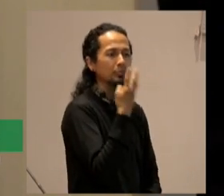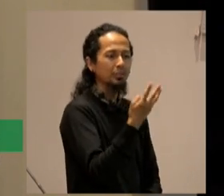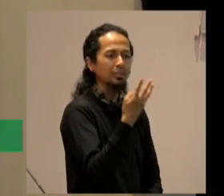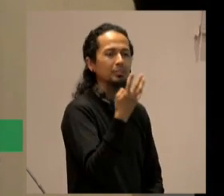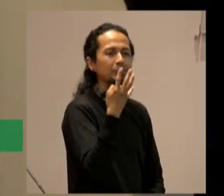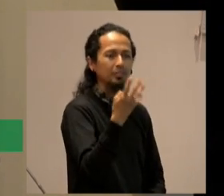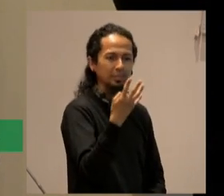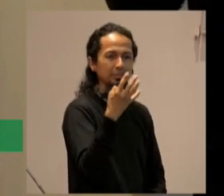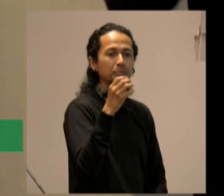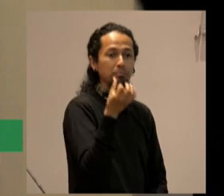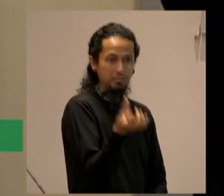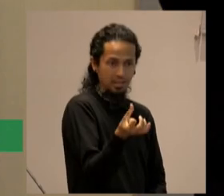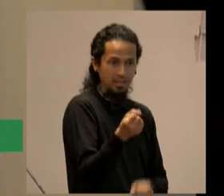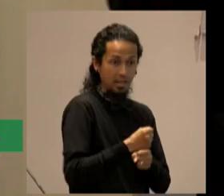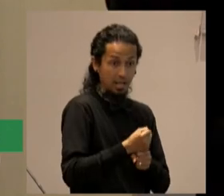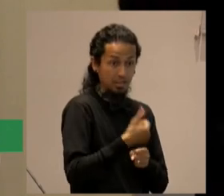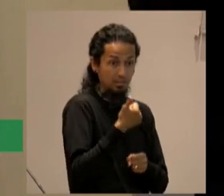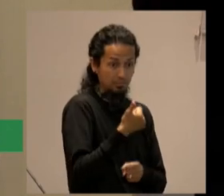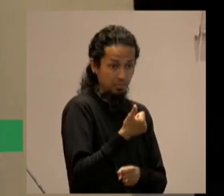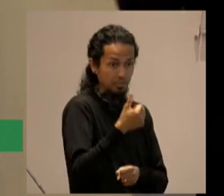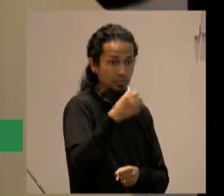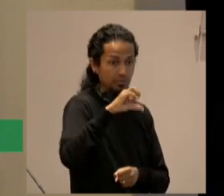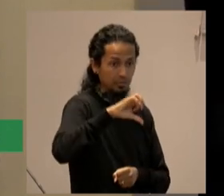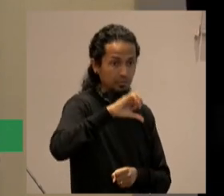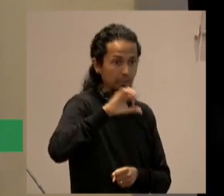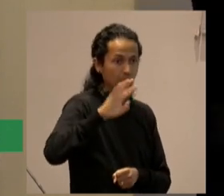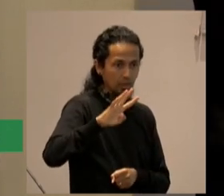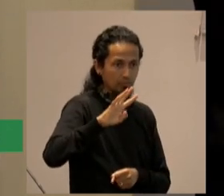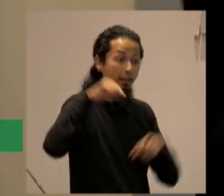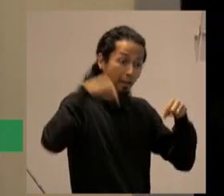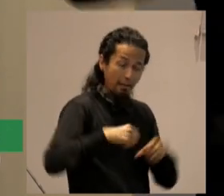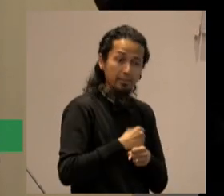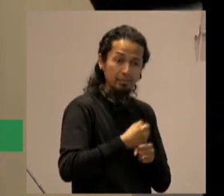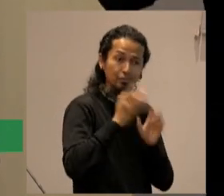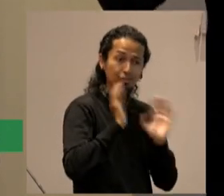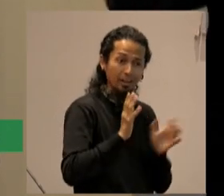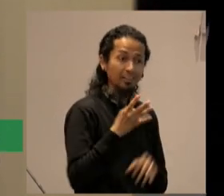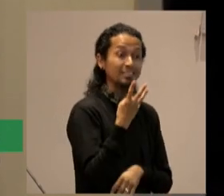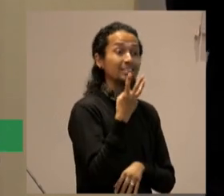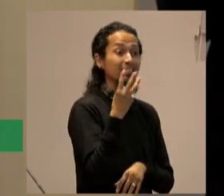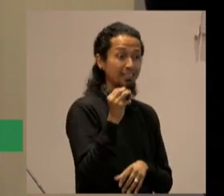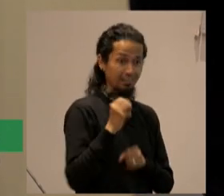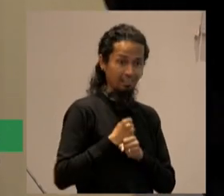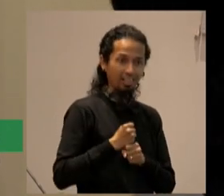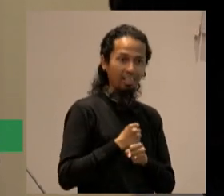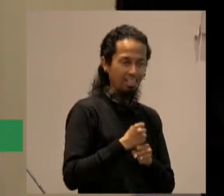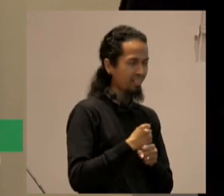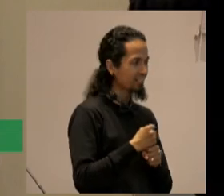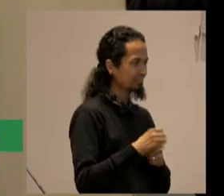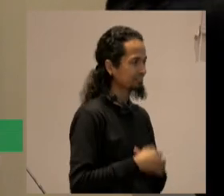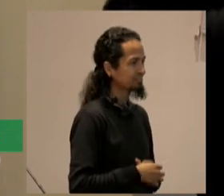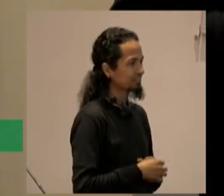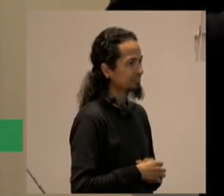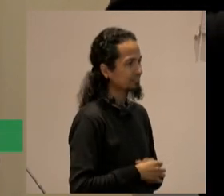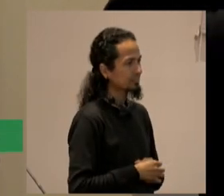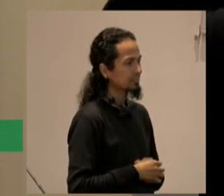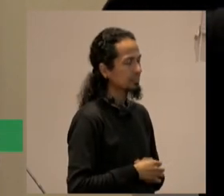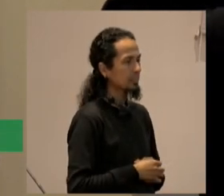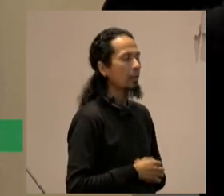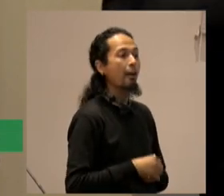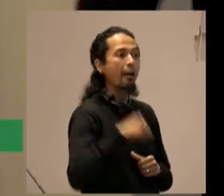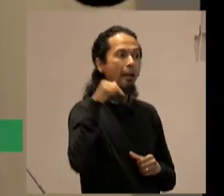4446-94. Que em 2024, este ano, completa 30 anos. Mais tarde, essa